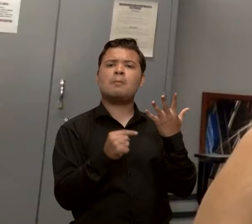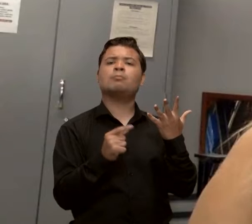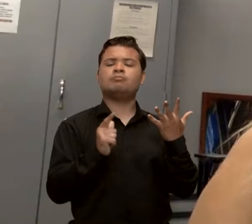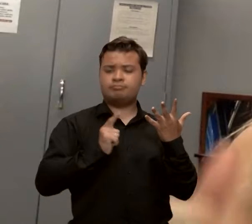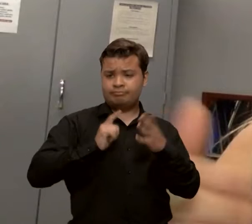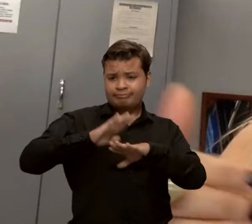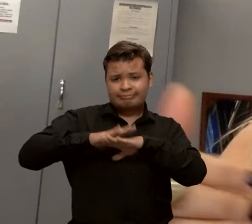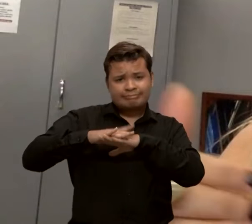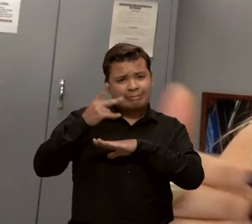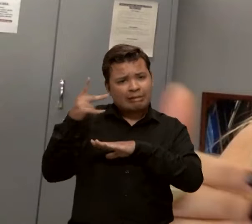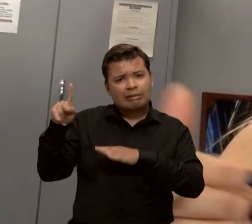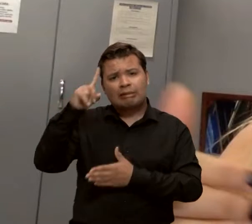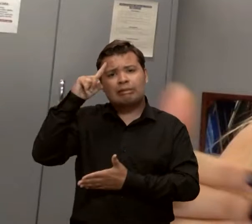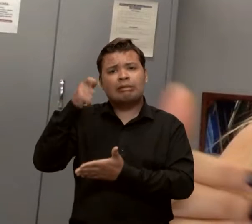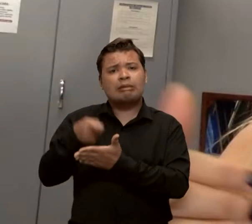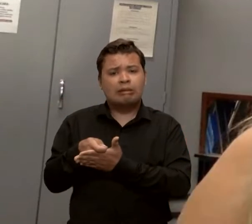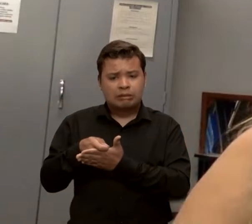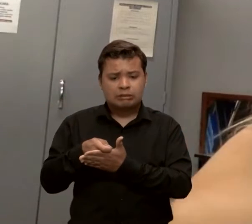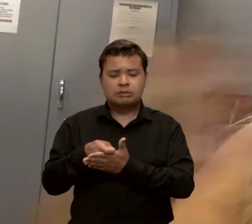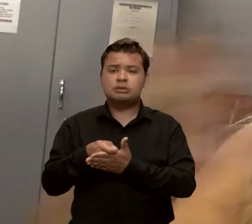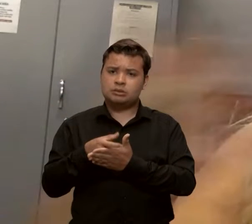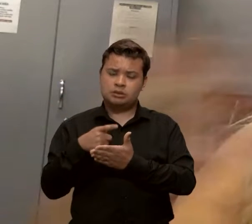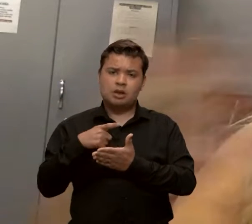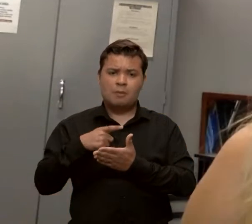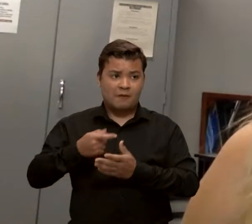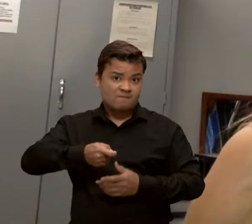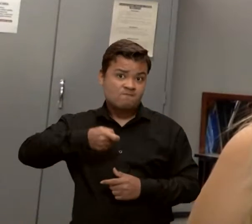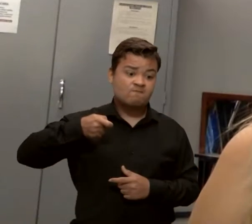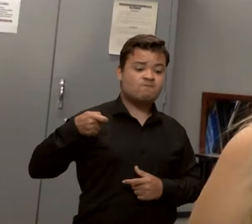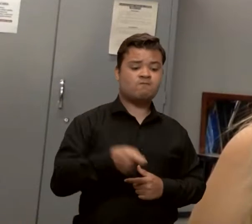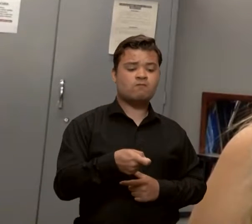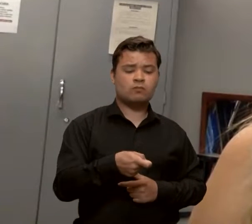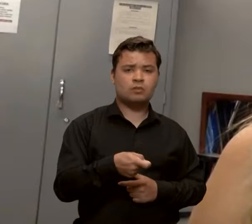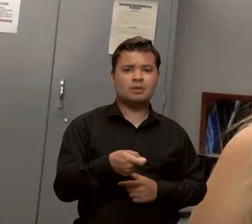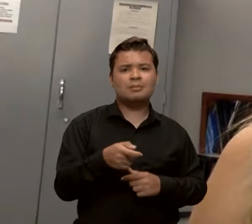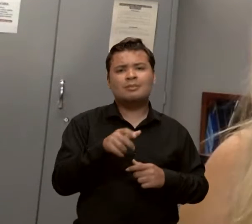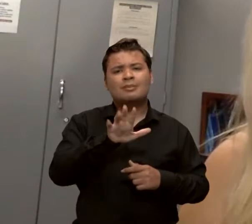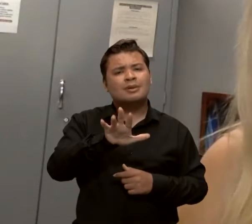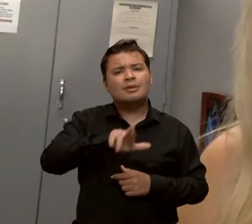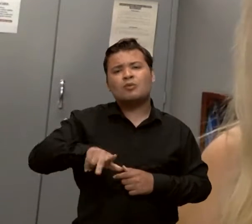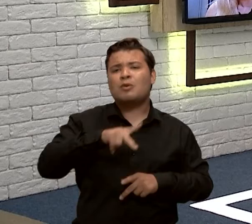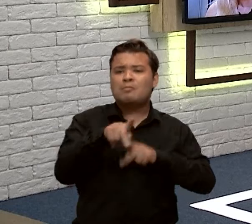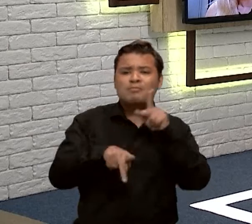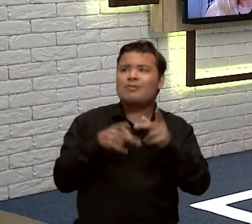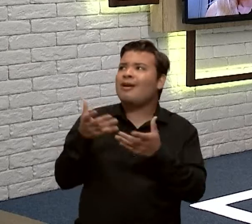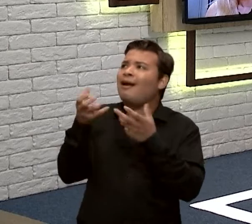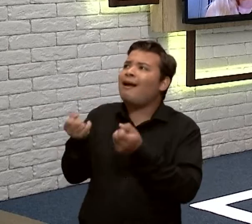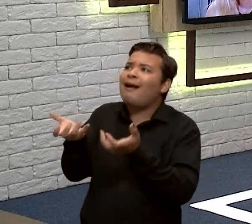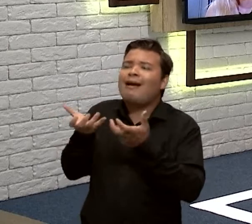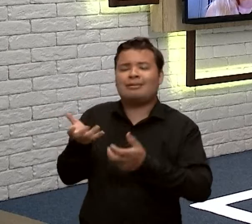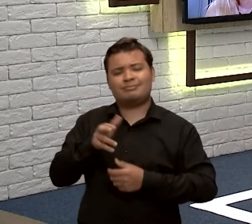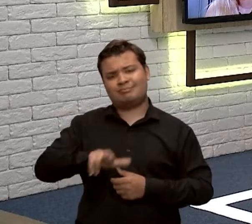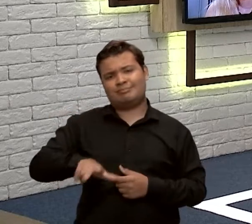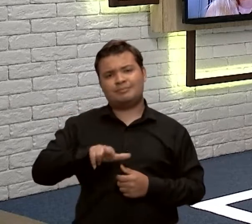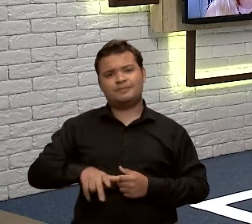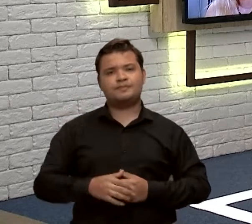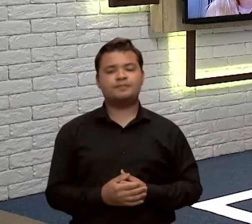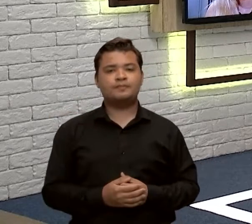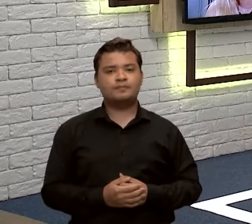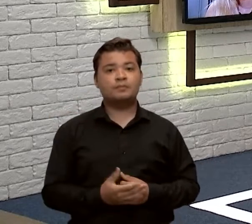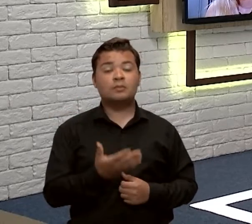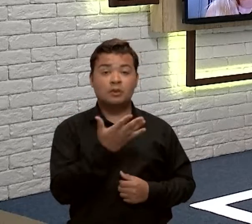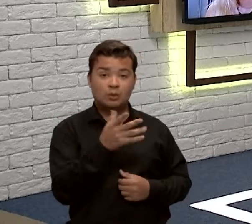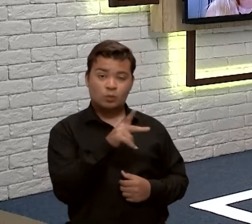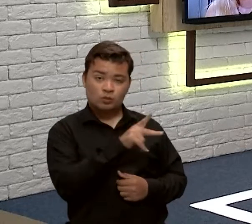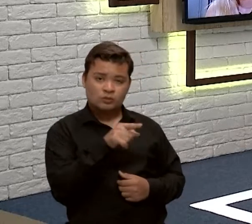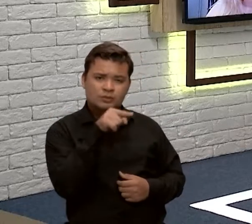né, de uma forma oficial, né, mas nem sempre legitimada pelo povo. Professor, e você pode dar um